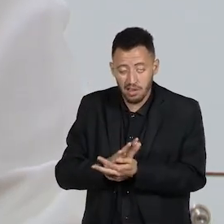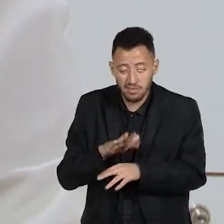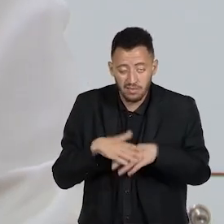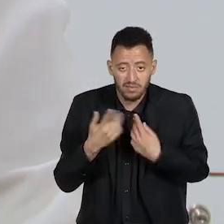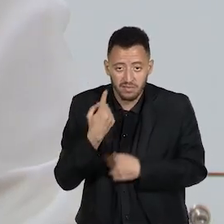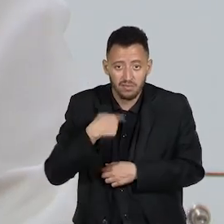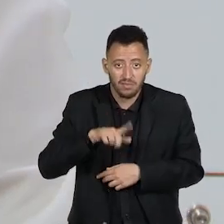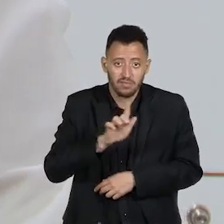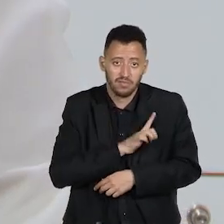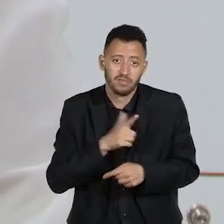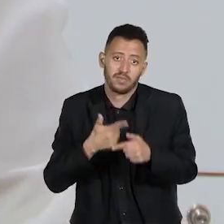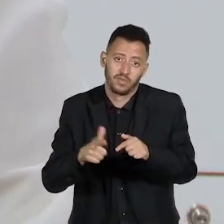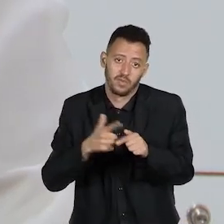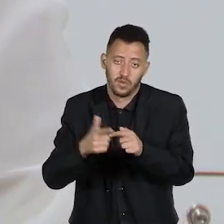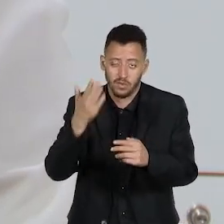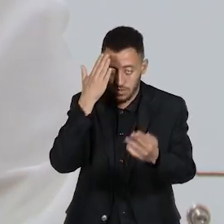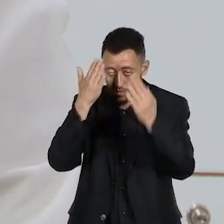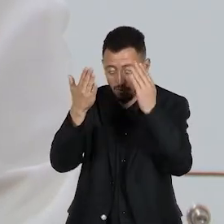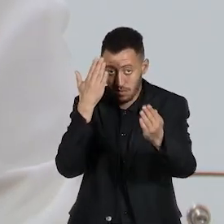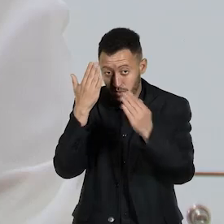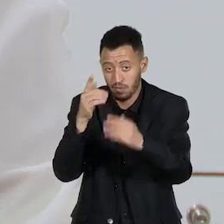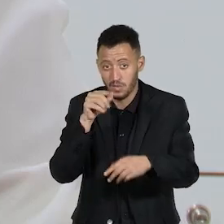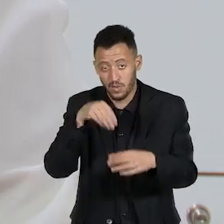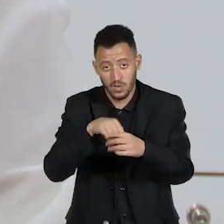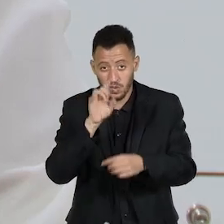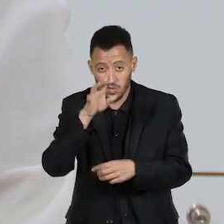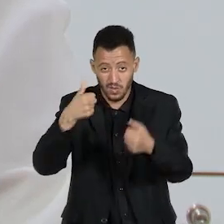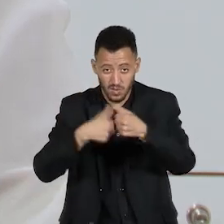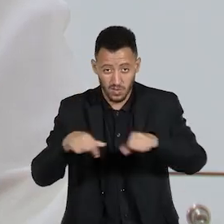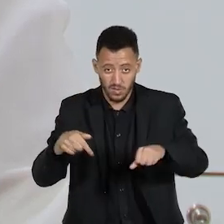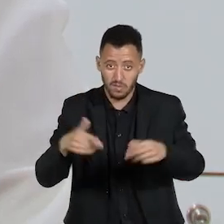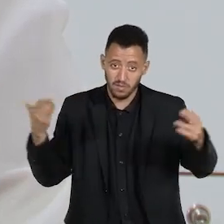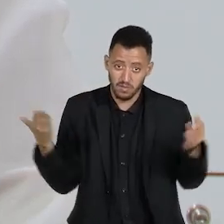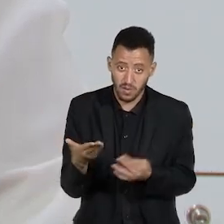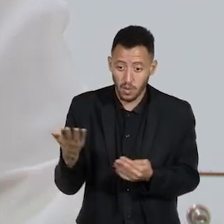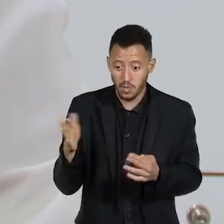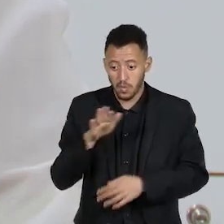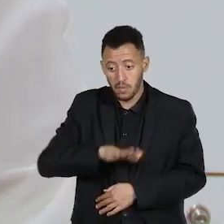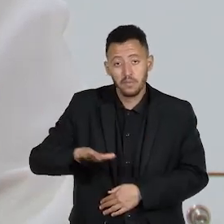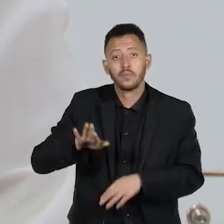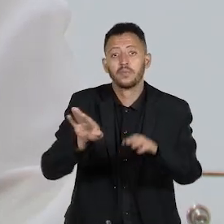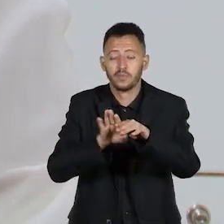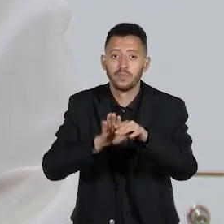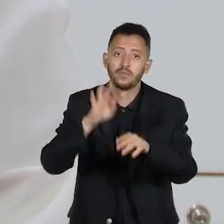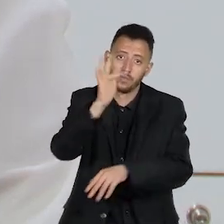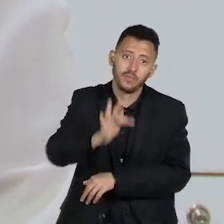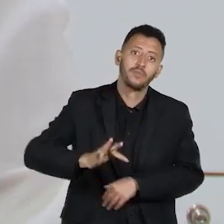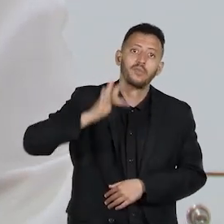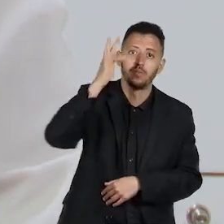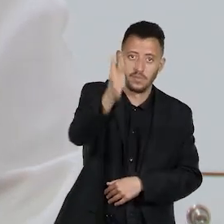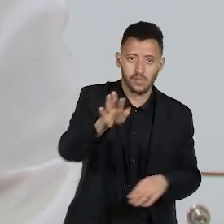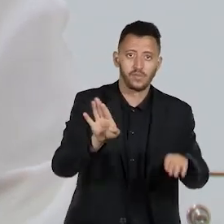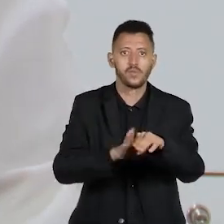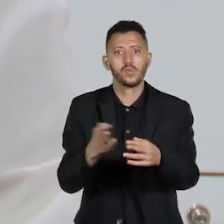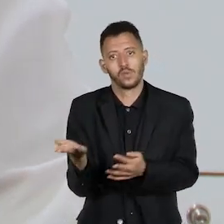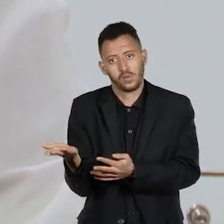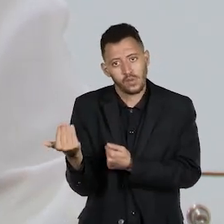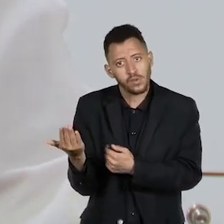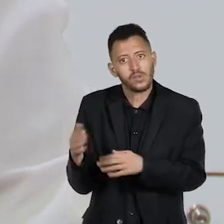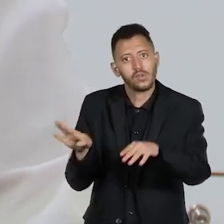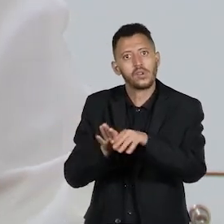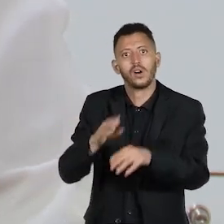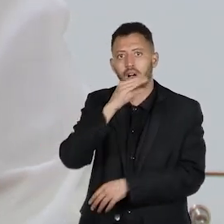crianças realmente que vão ter problemas psicológicos, não só agora enquanto crianças, mas no futuro,